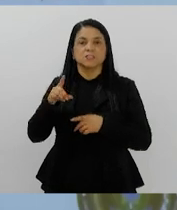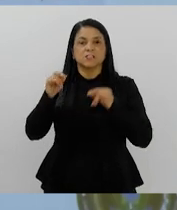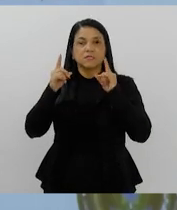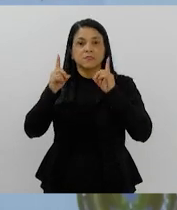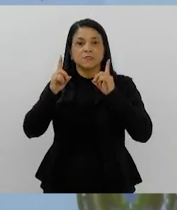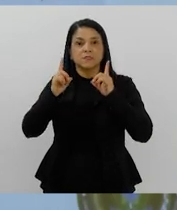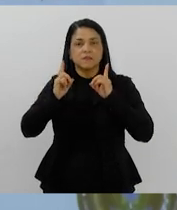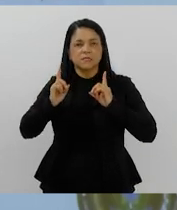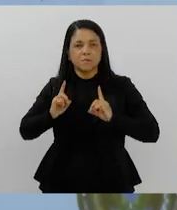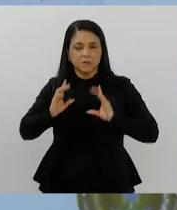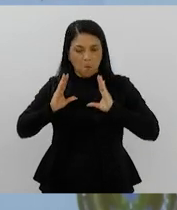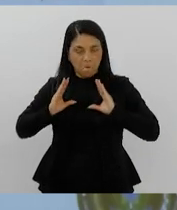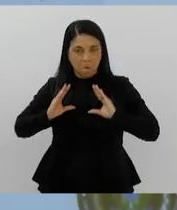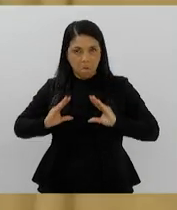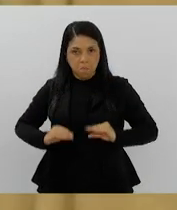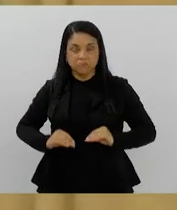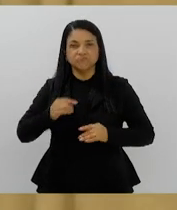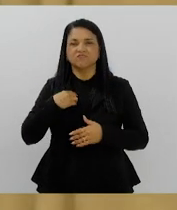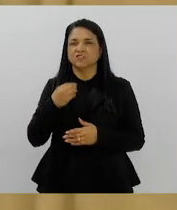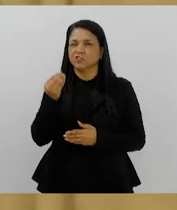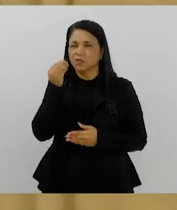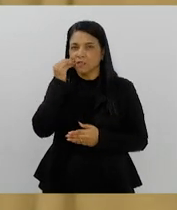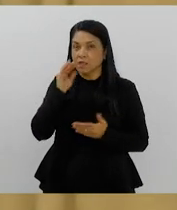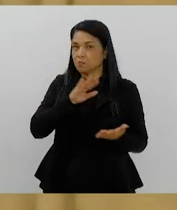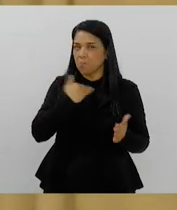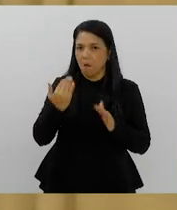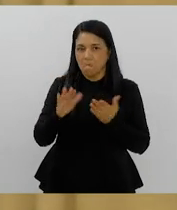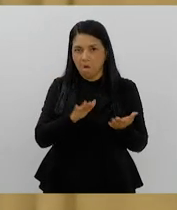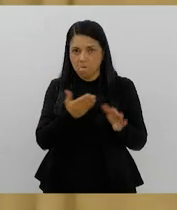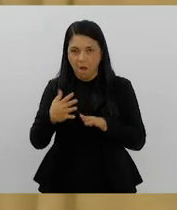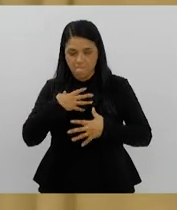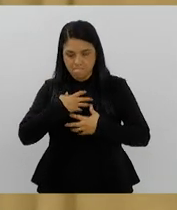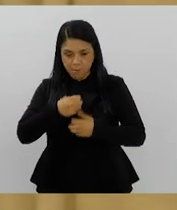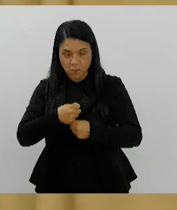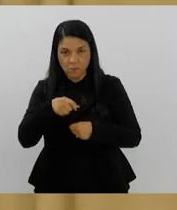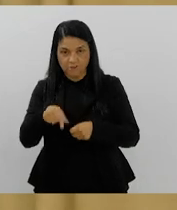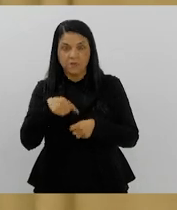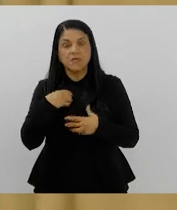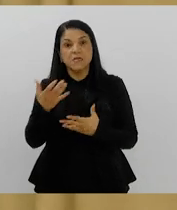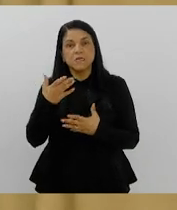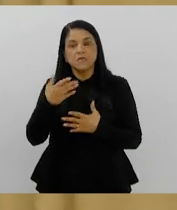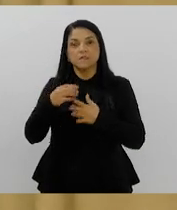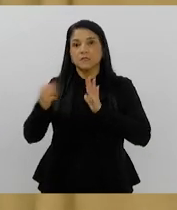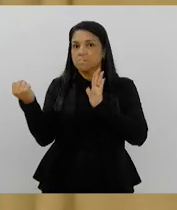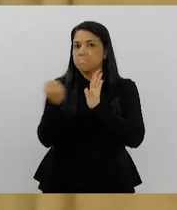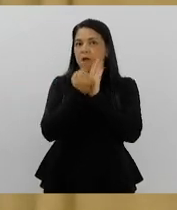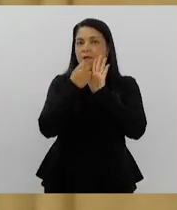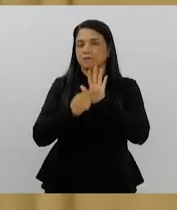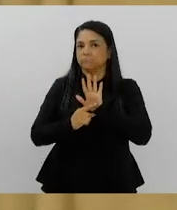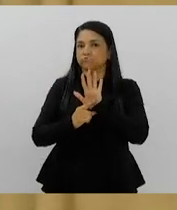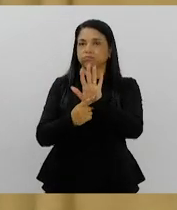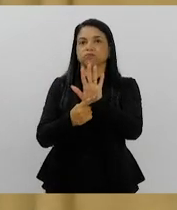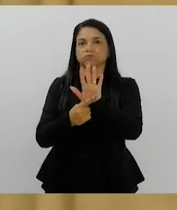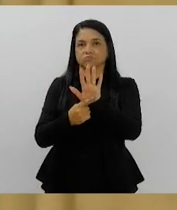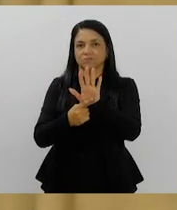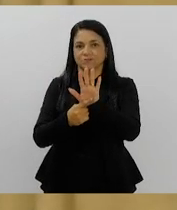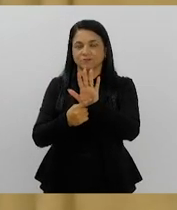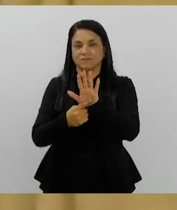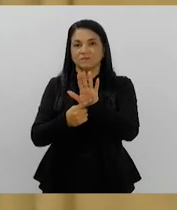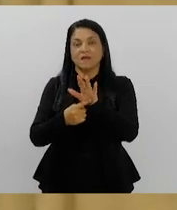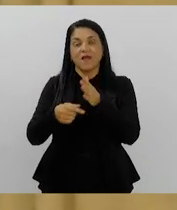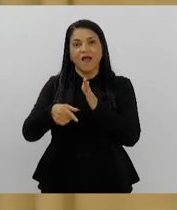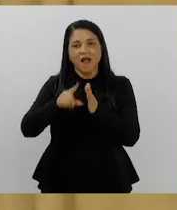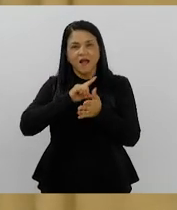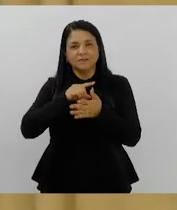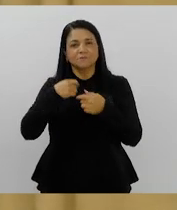ele já tinha tentado o suicídio, que ele desejava ser mártir, mas que, antes disso, ele precisava se